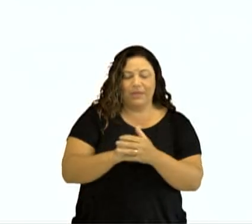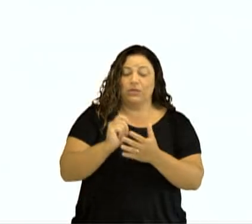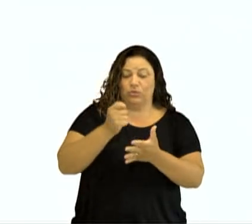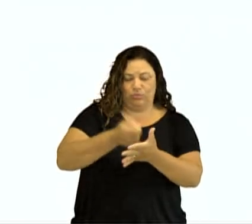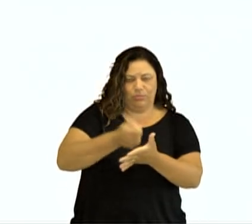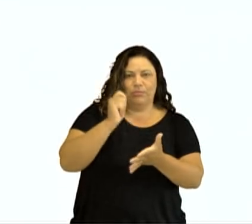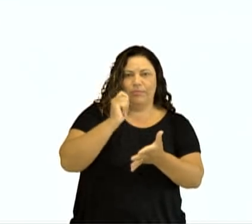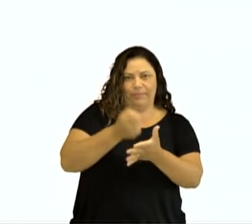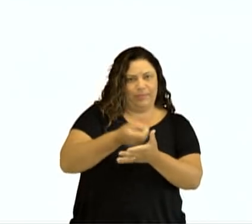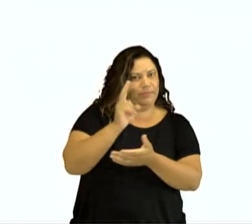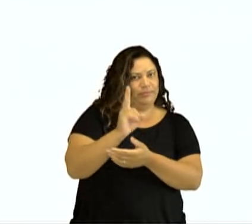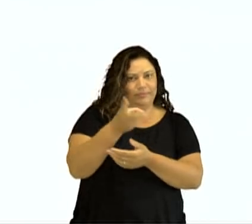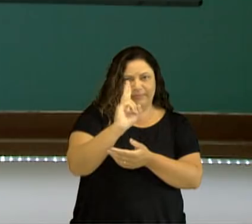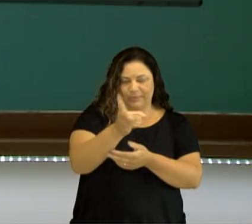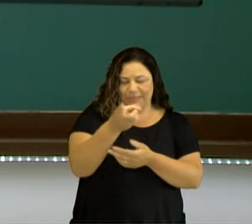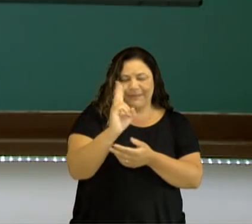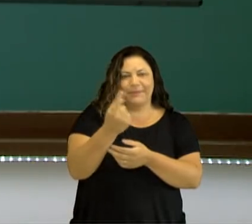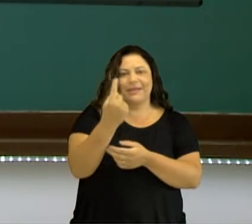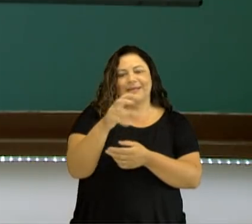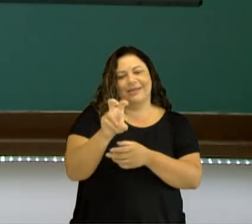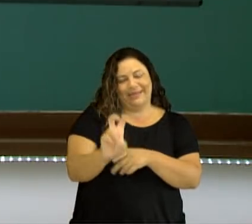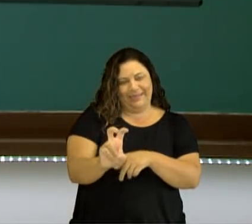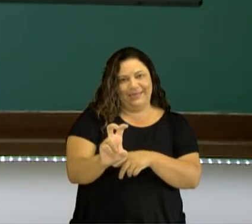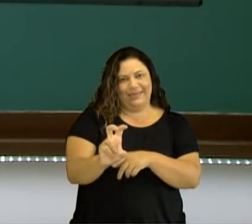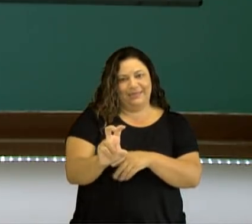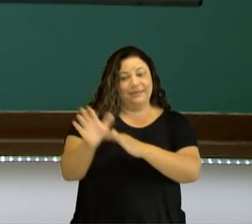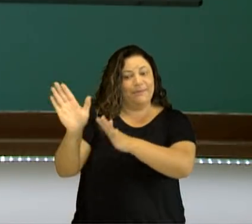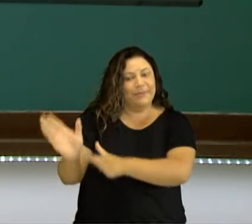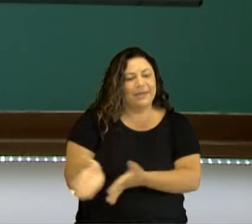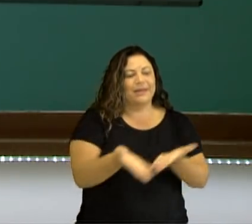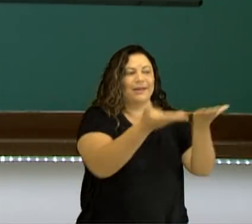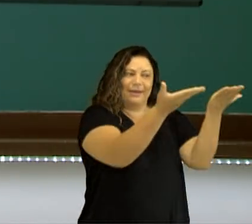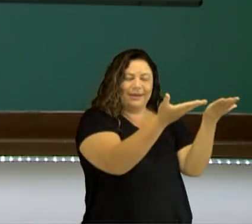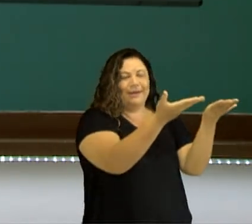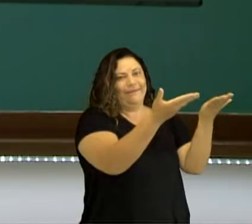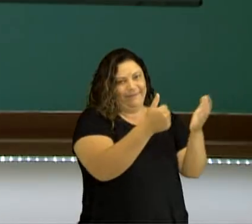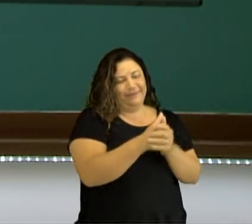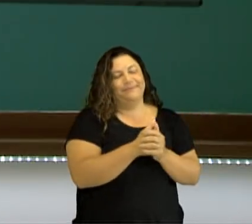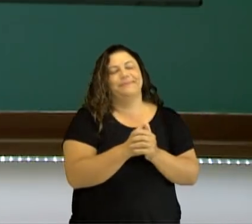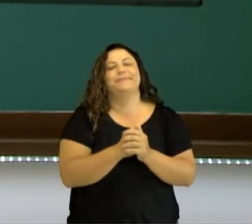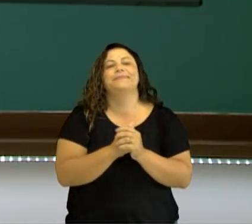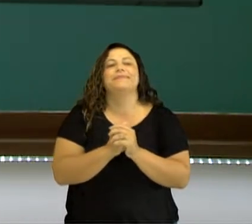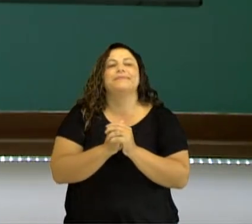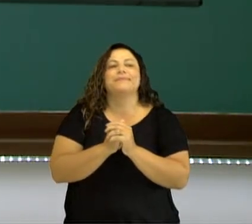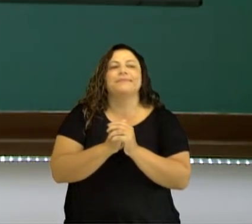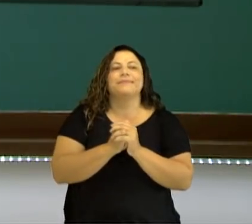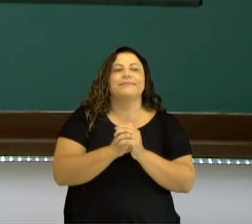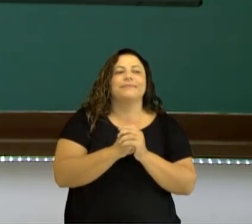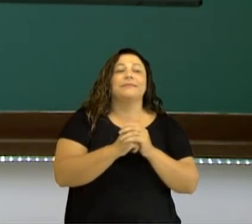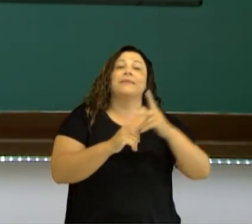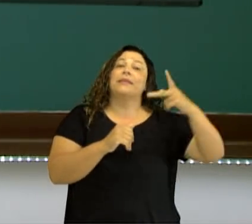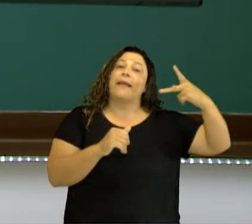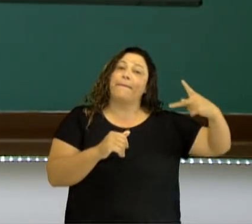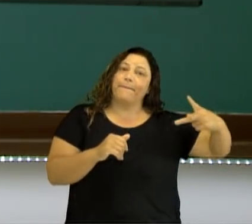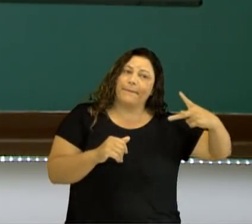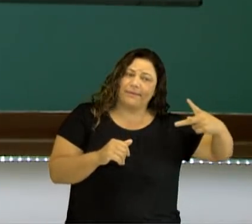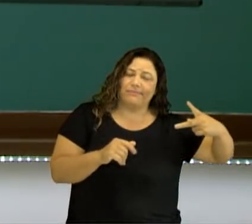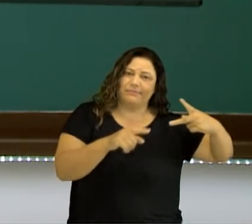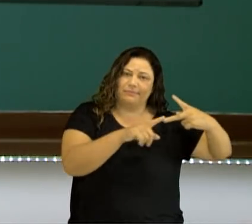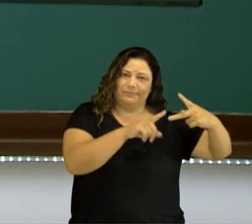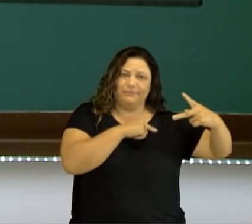valor que vai acontecer sempre, porque é para o frete, para o transporte dessa encomenda. P foi o sugerido